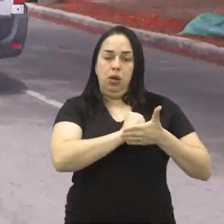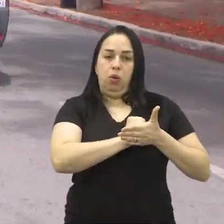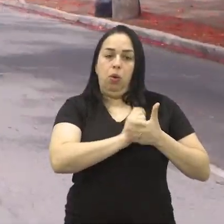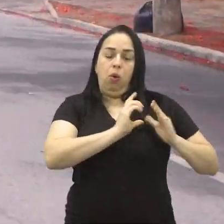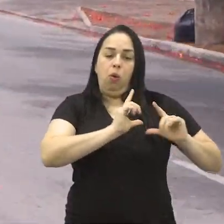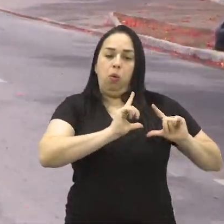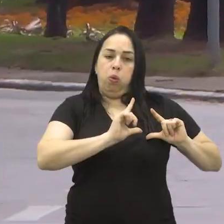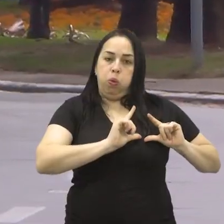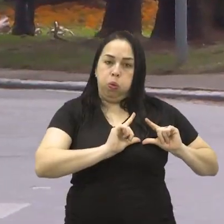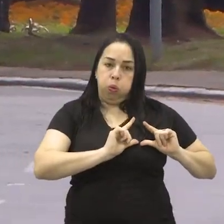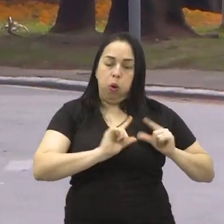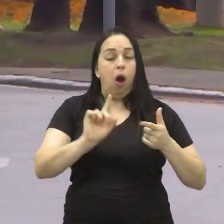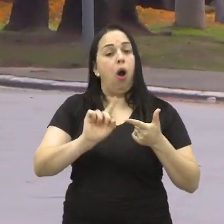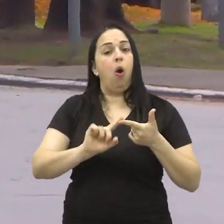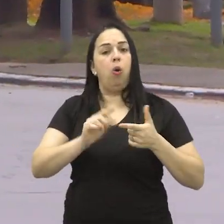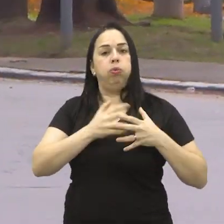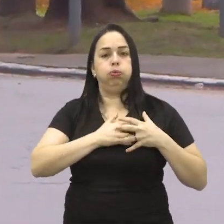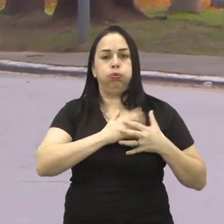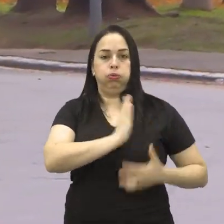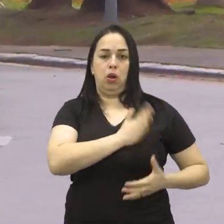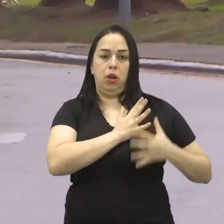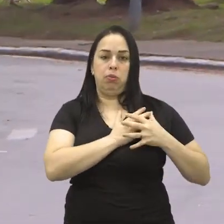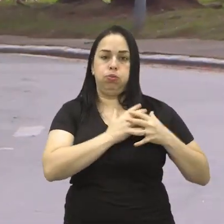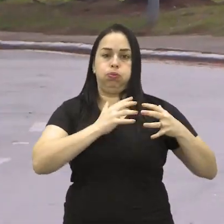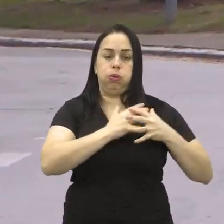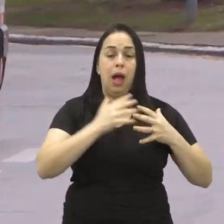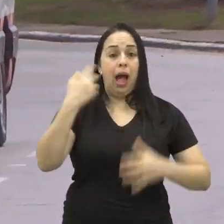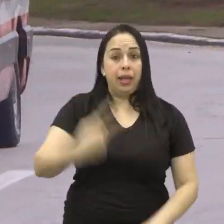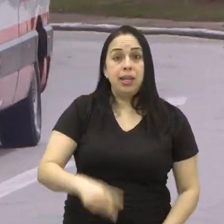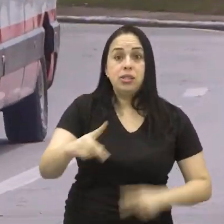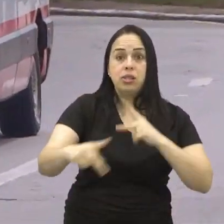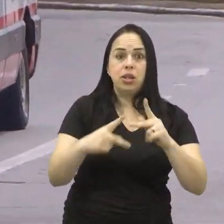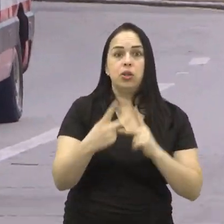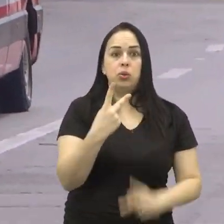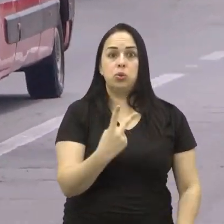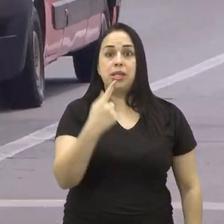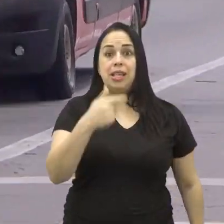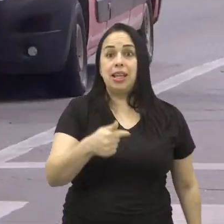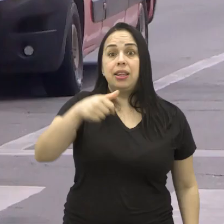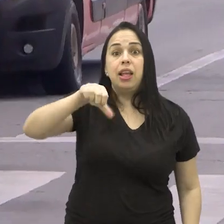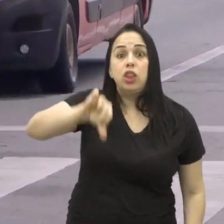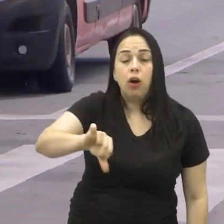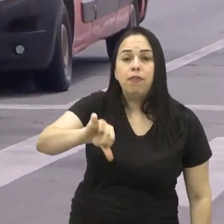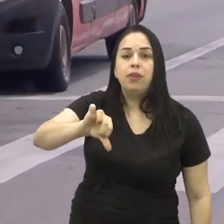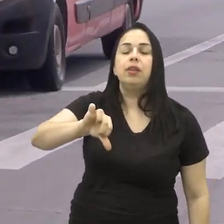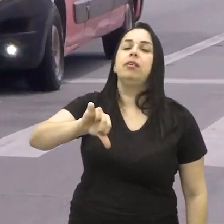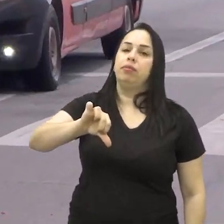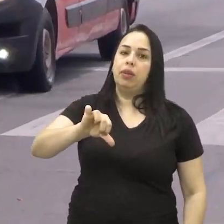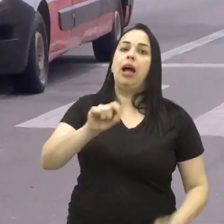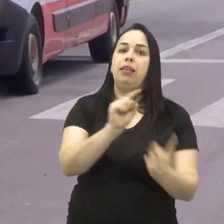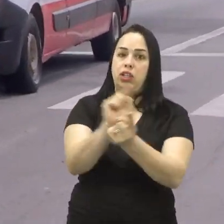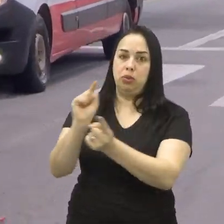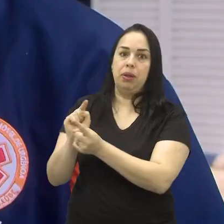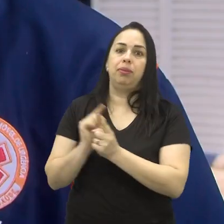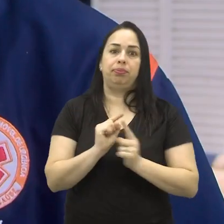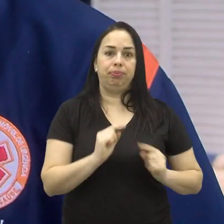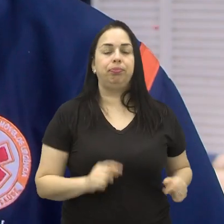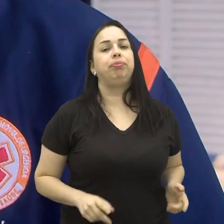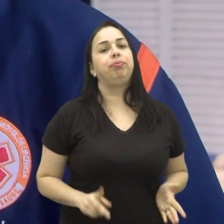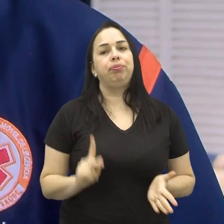do miocárdio. Só neste ano, aqui em São José, foram 279 ocorrências atendidas pelo